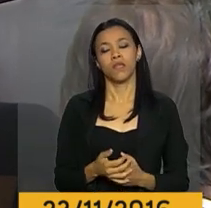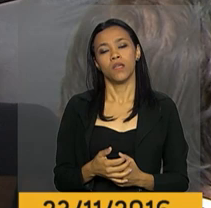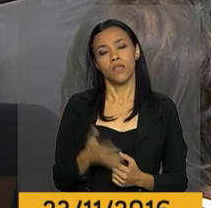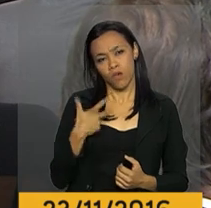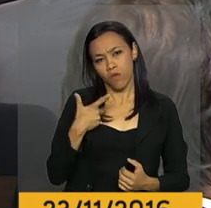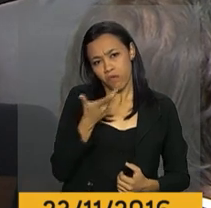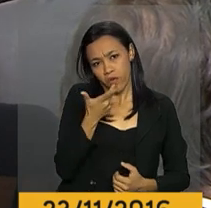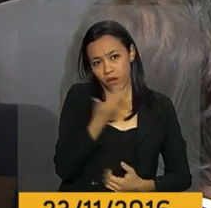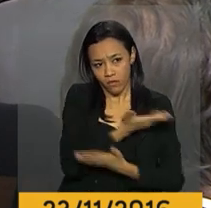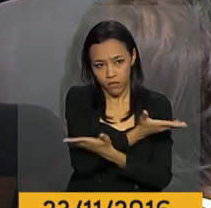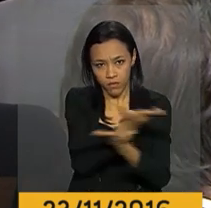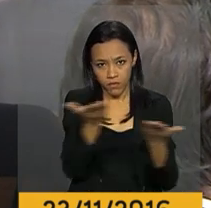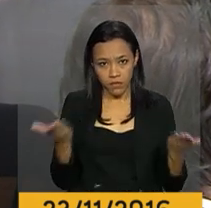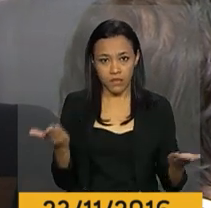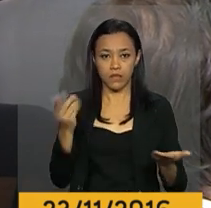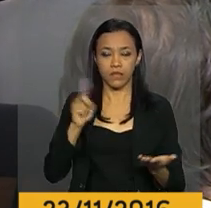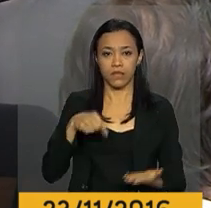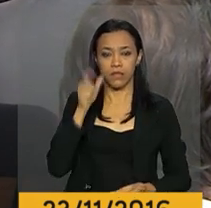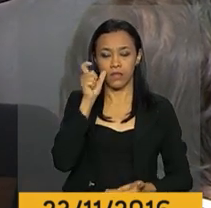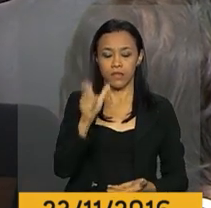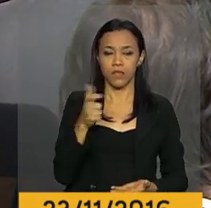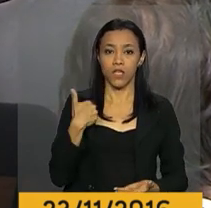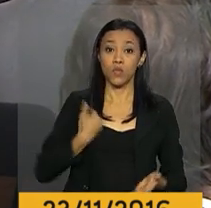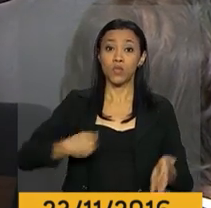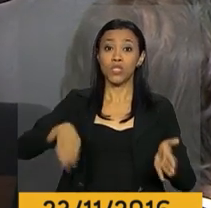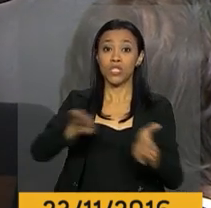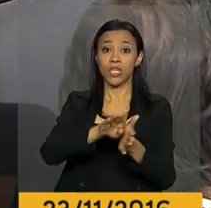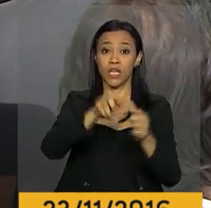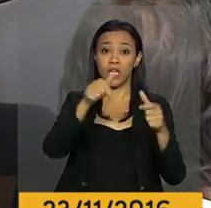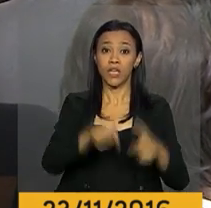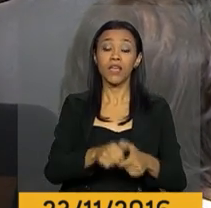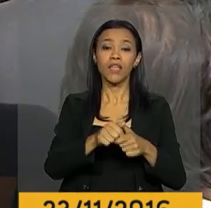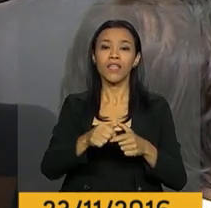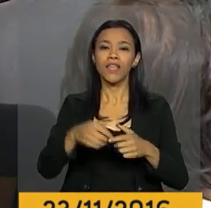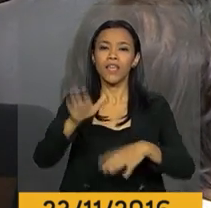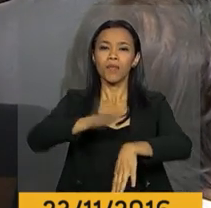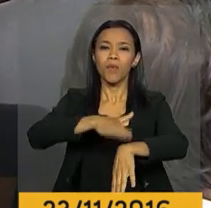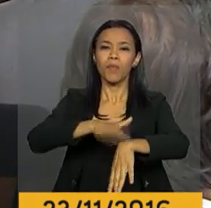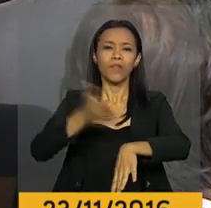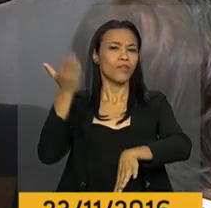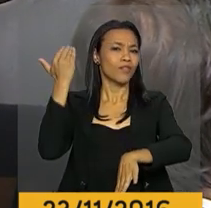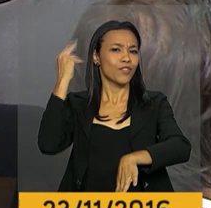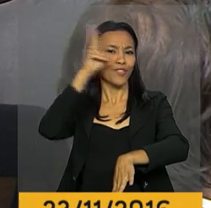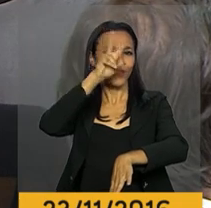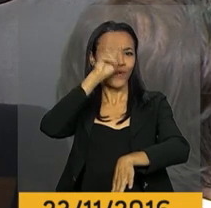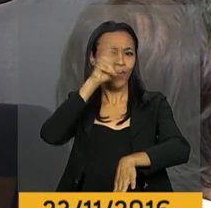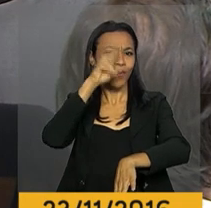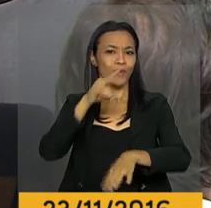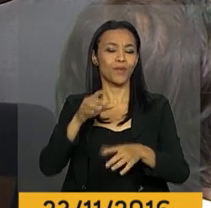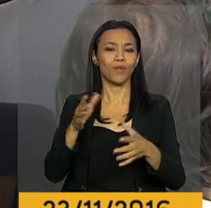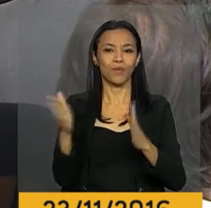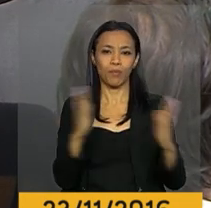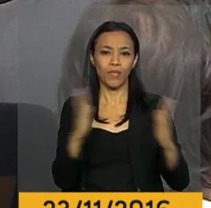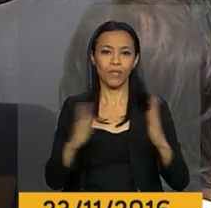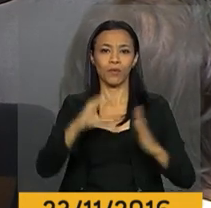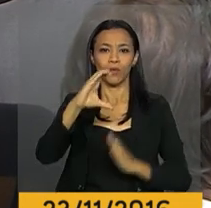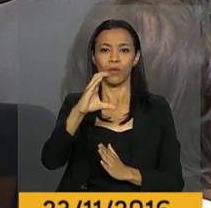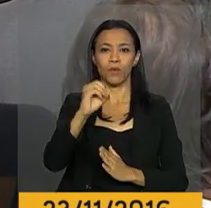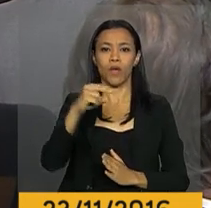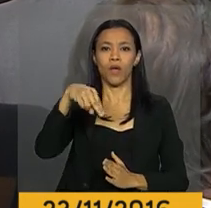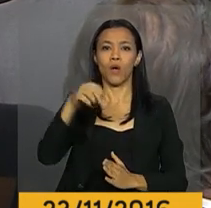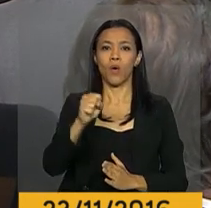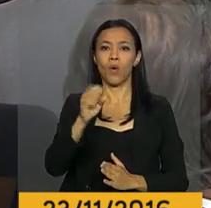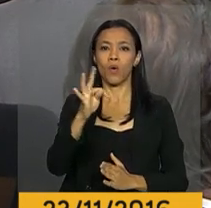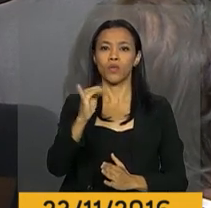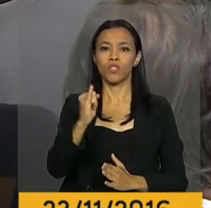vocês é interessante eu cheguei aqui na constituinte mas quando cheguei na constituinte roberto freire já era uma grande